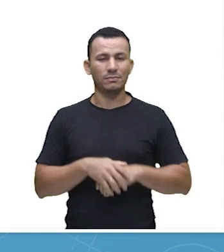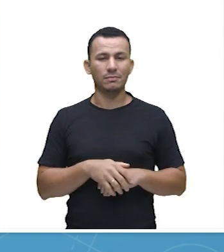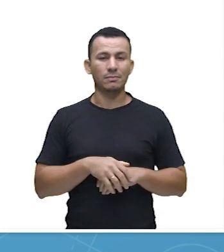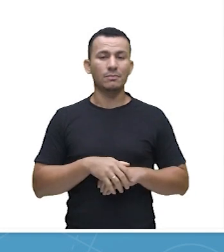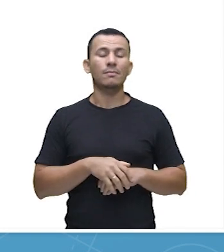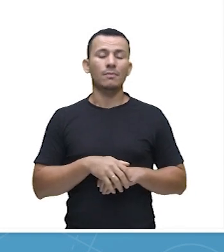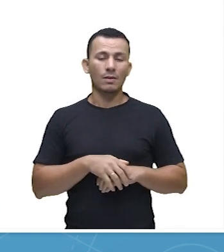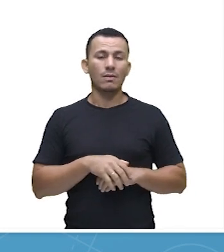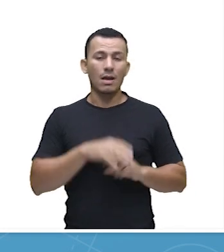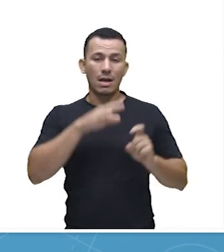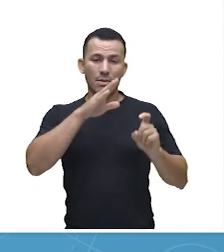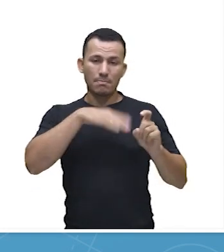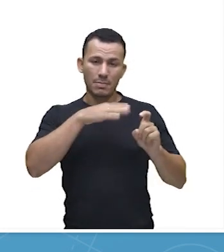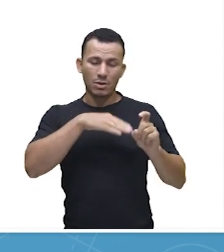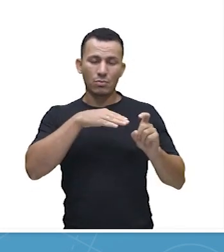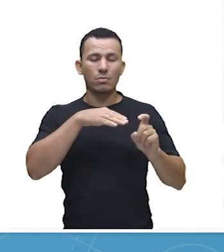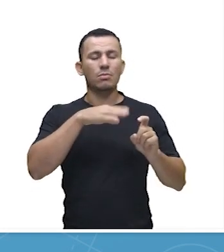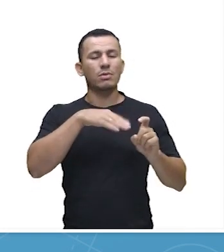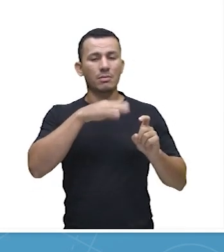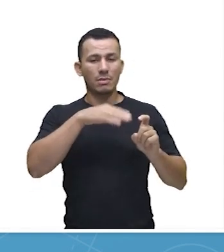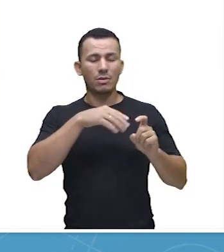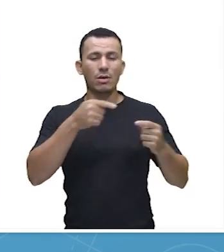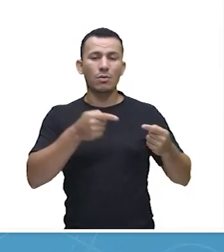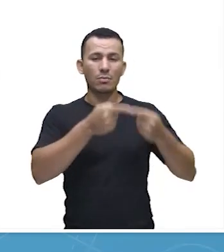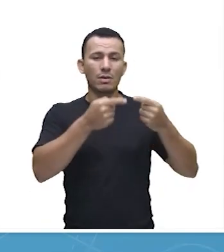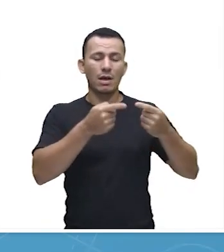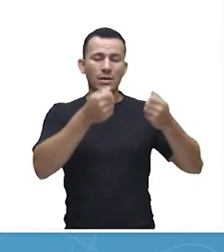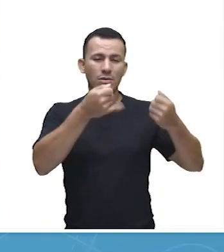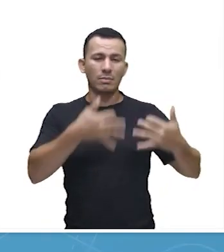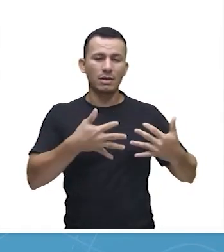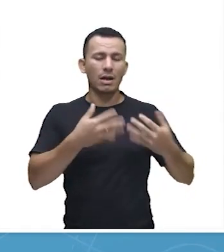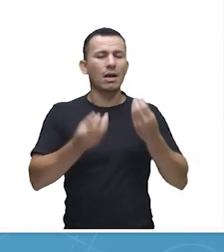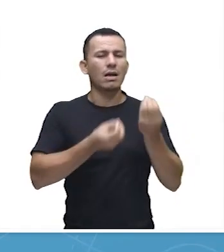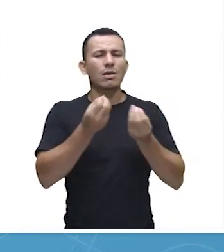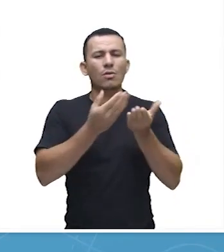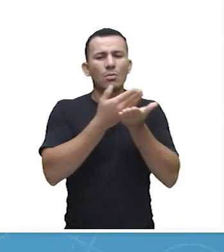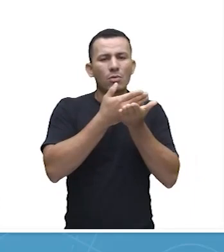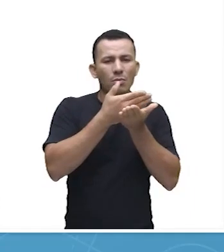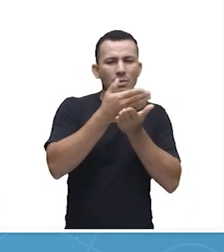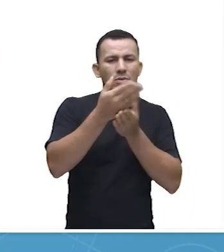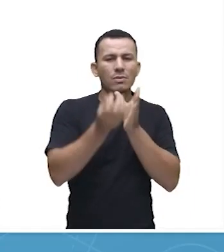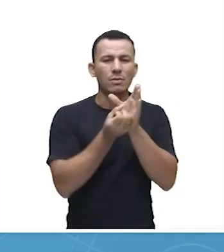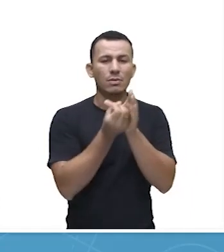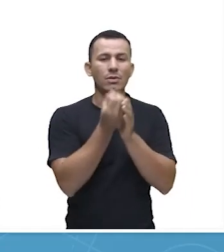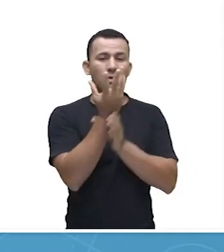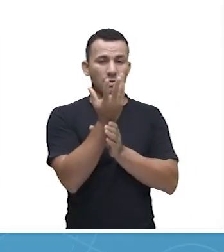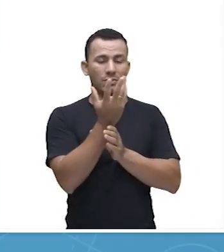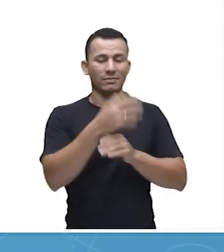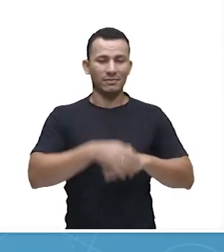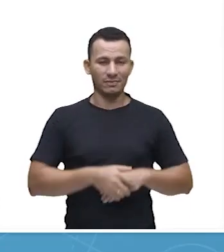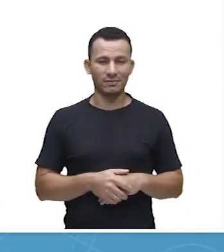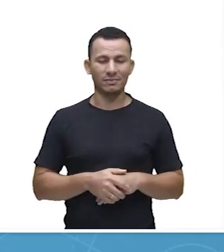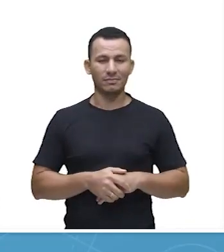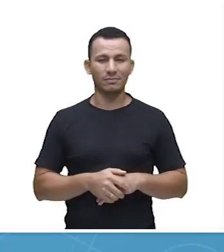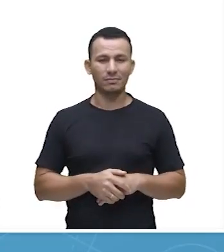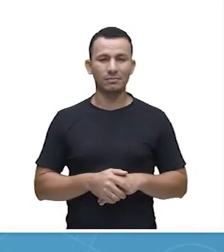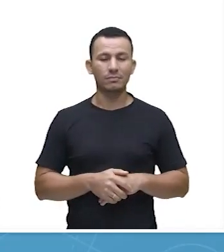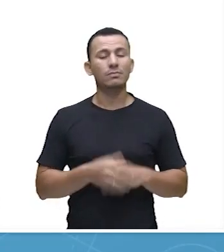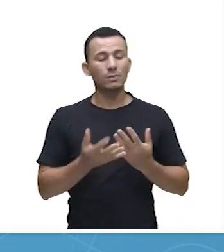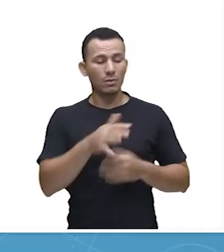porque mito explica essas origens para questões que realmente existem. Então, muito provavelmente nessa